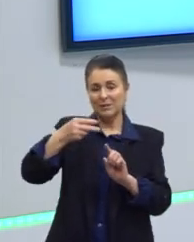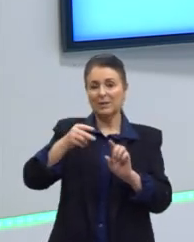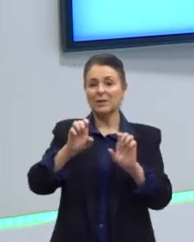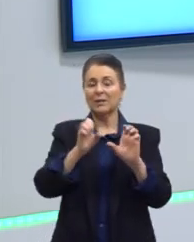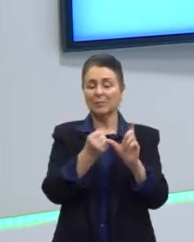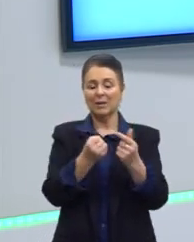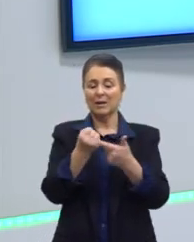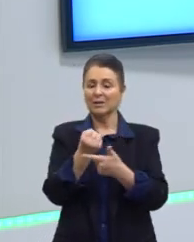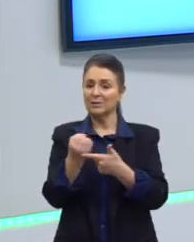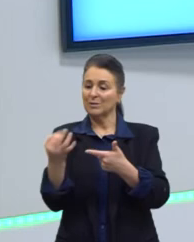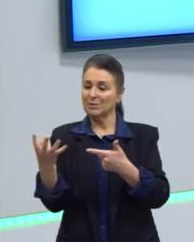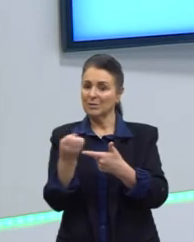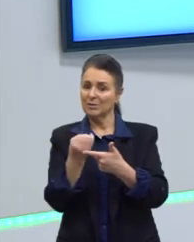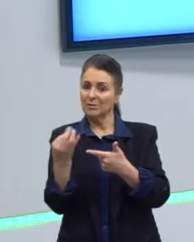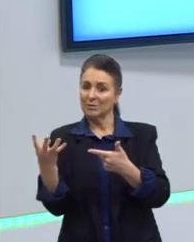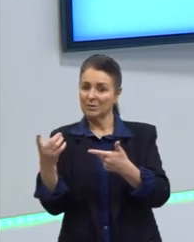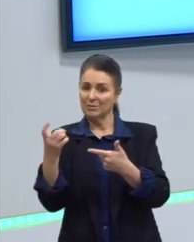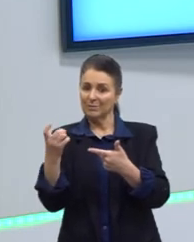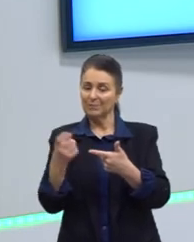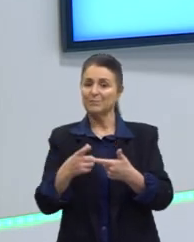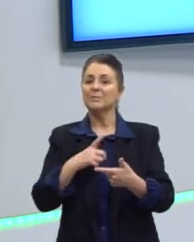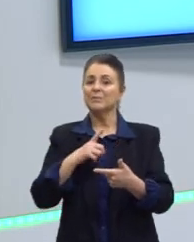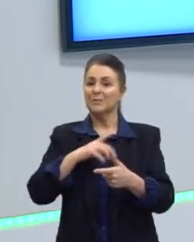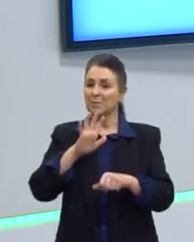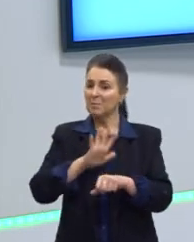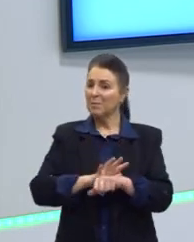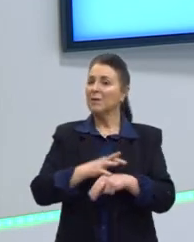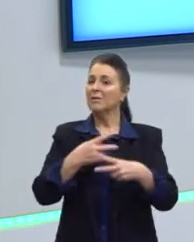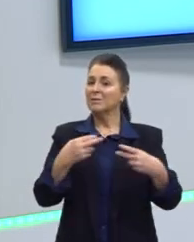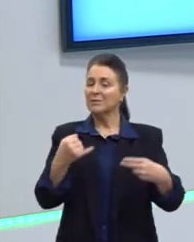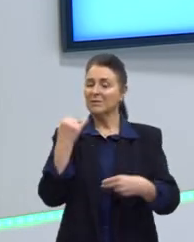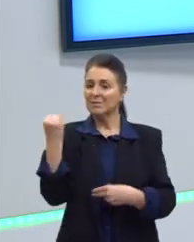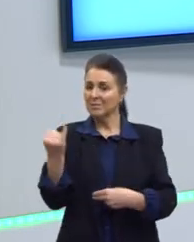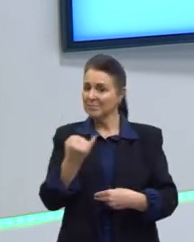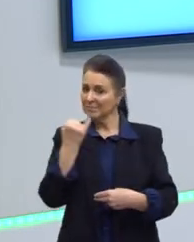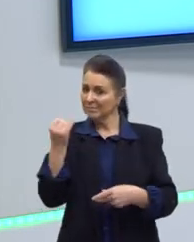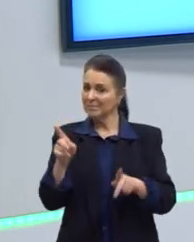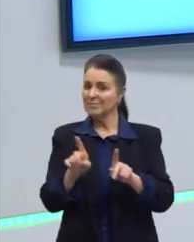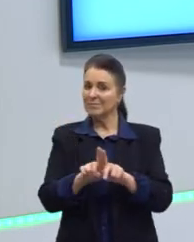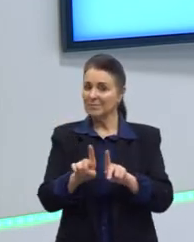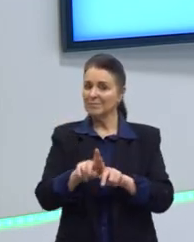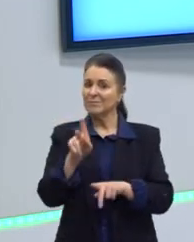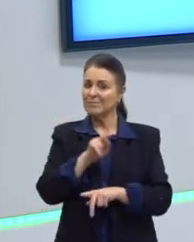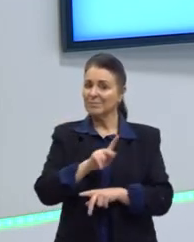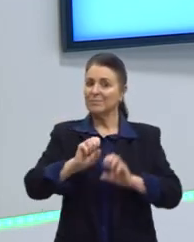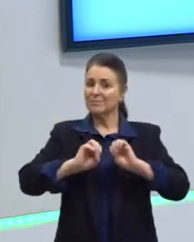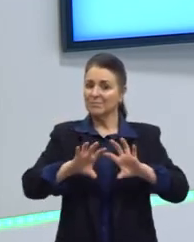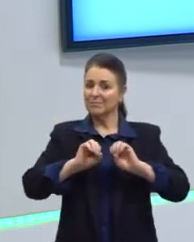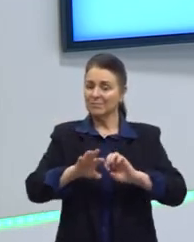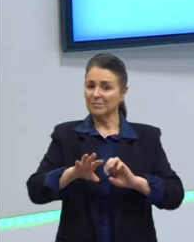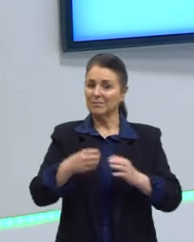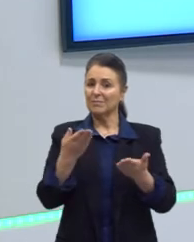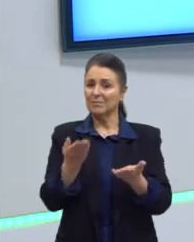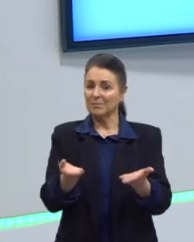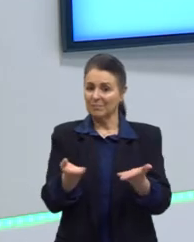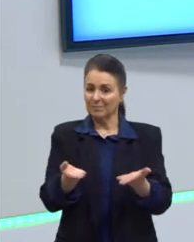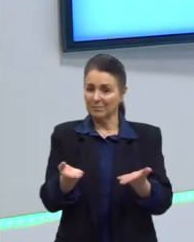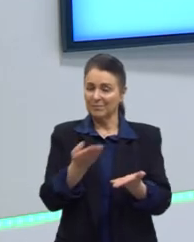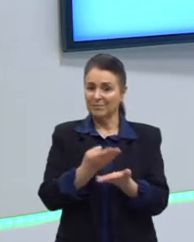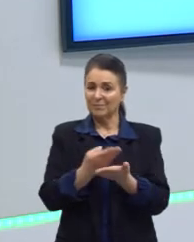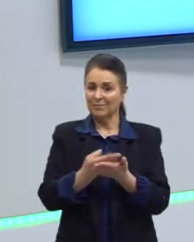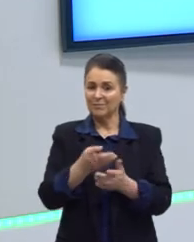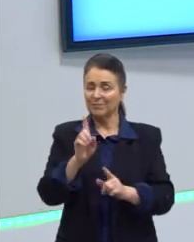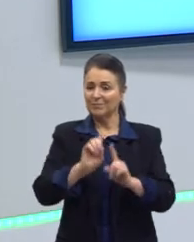logarítmicas mas nós Ainda temos alguns casos importantes que daí eu vou trazer para vocês na aula de hoje alguns exemplos